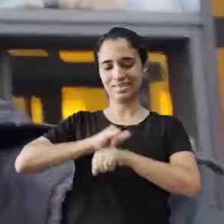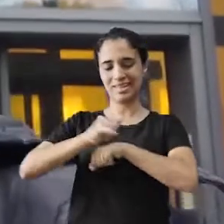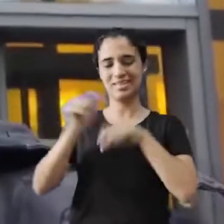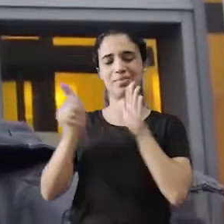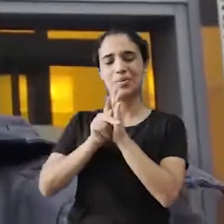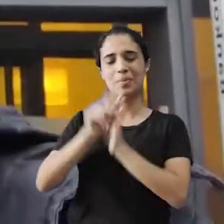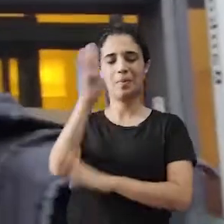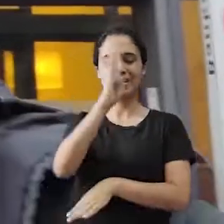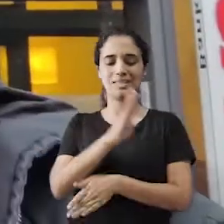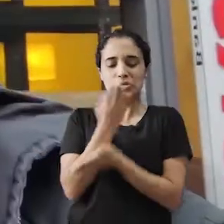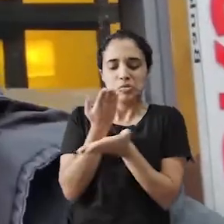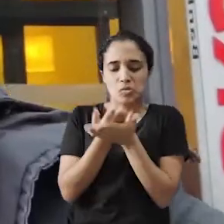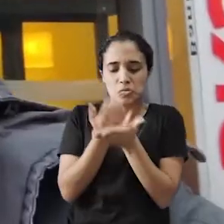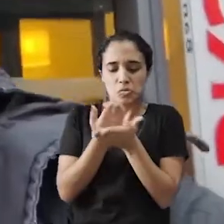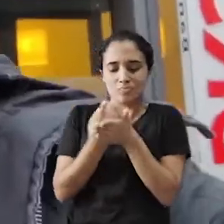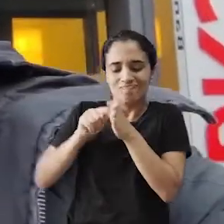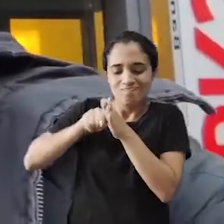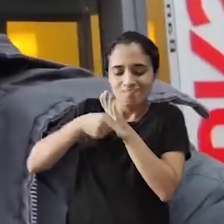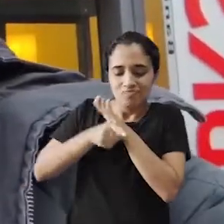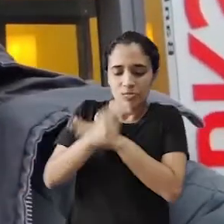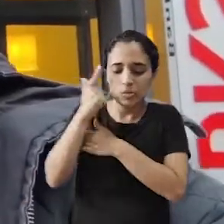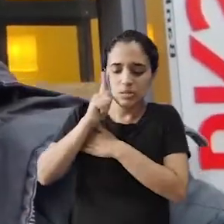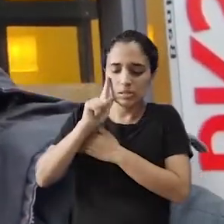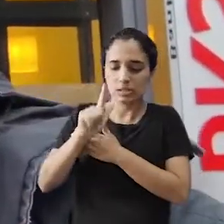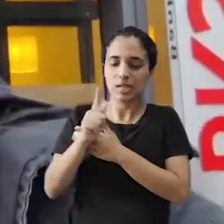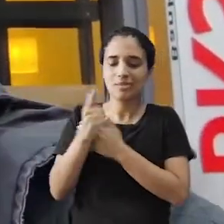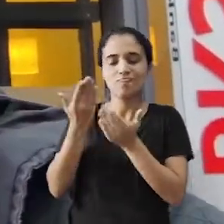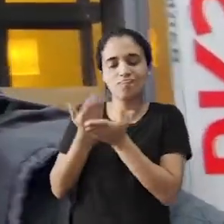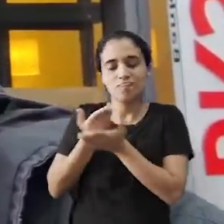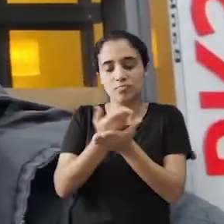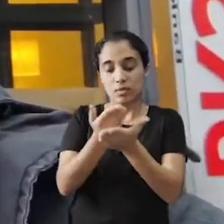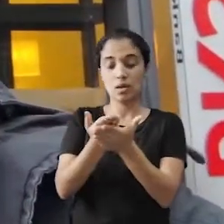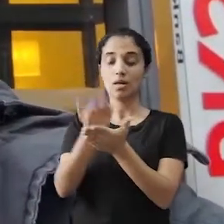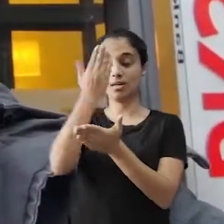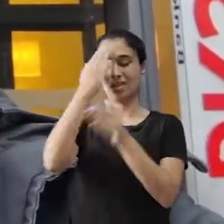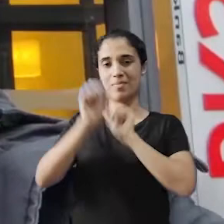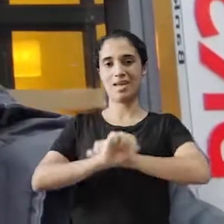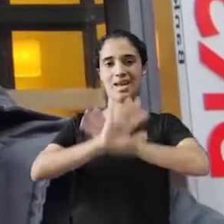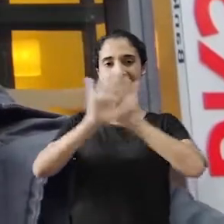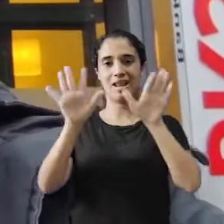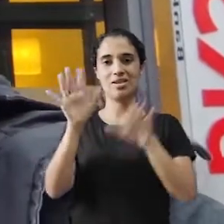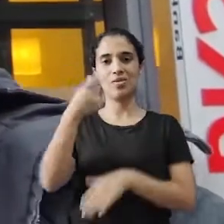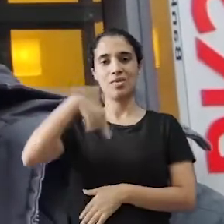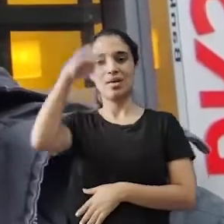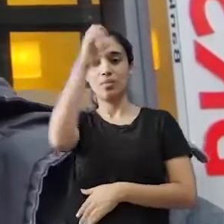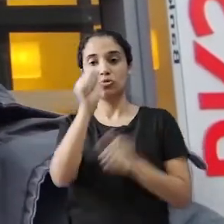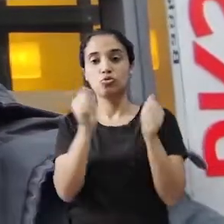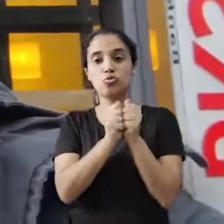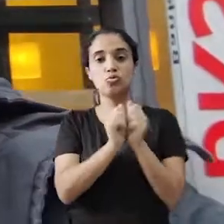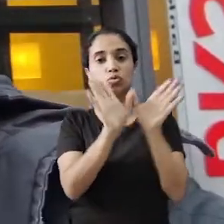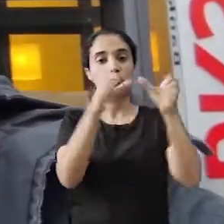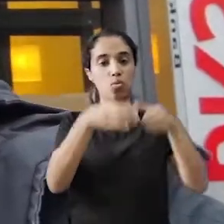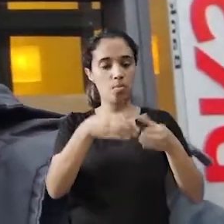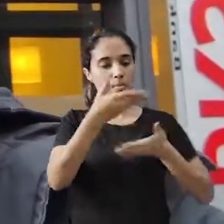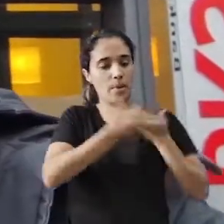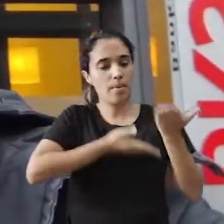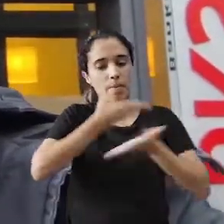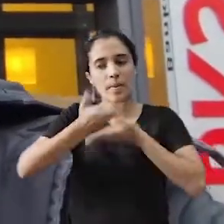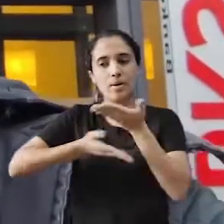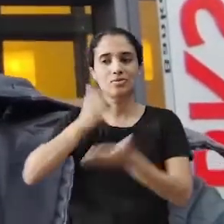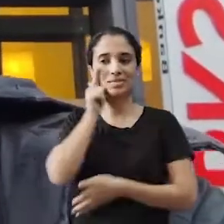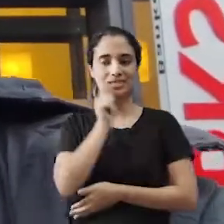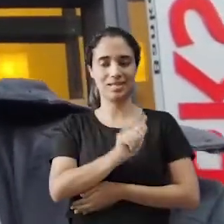jeito brasileiro, a gente vai estudando, vai fazendo o que pode e vai entendendo sobre, né? Aprendendo com grupos,